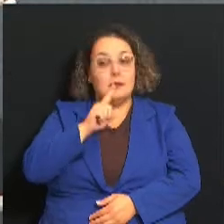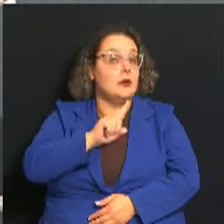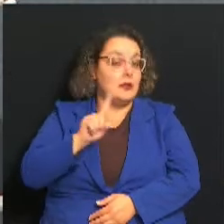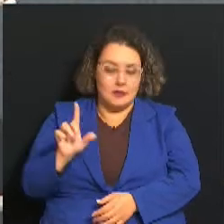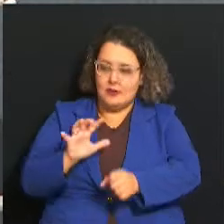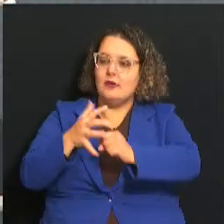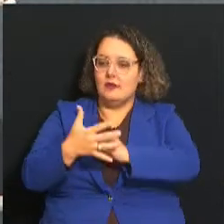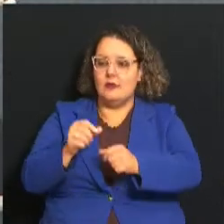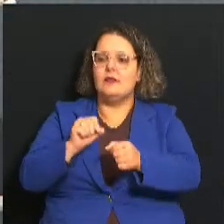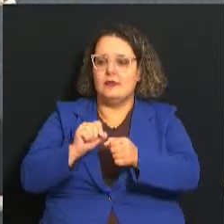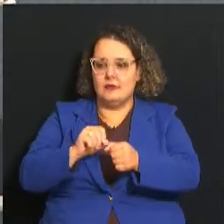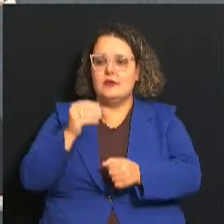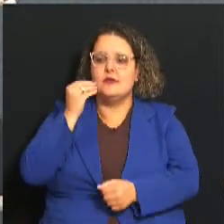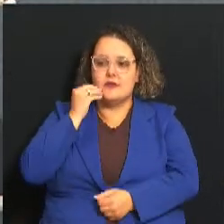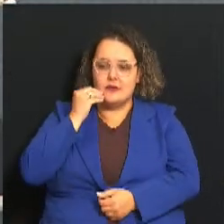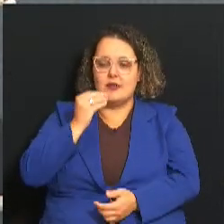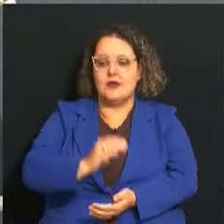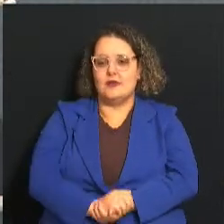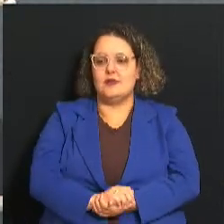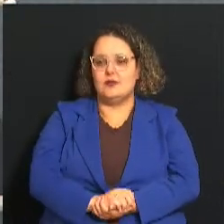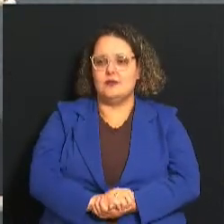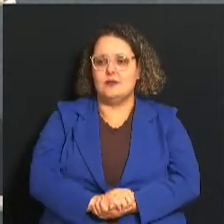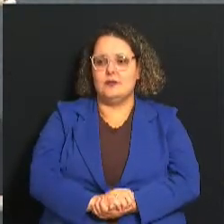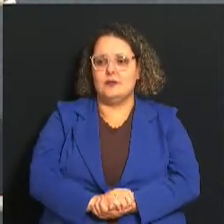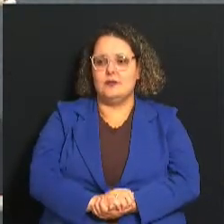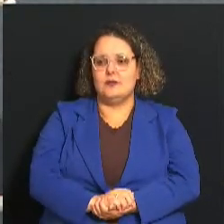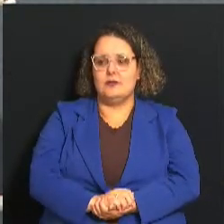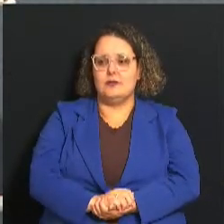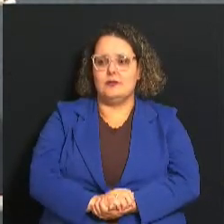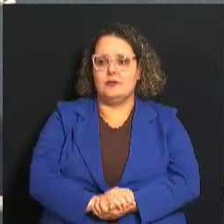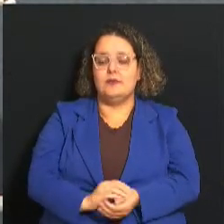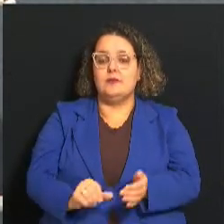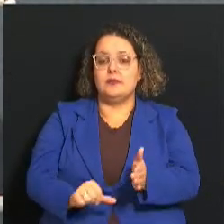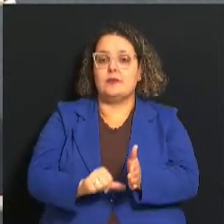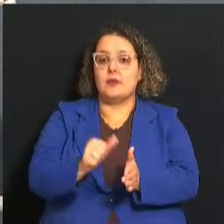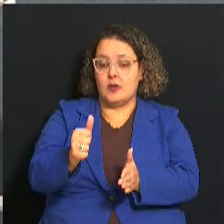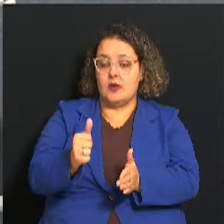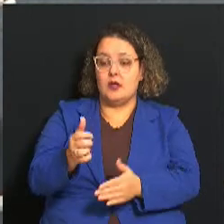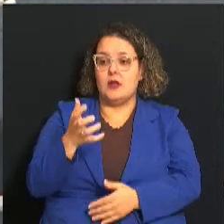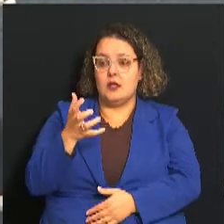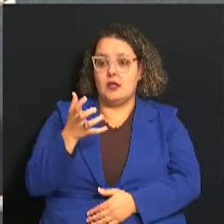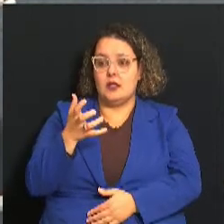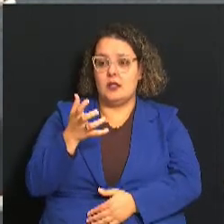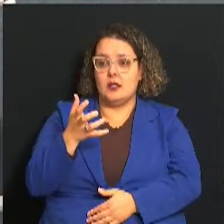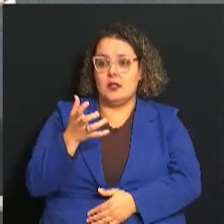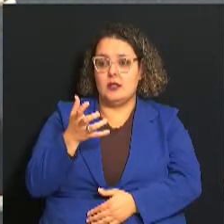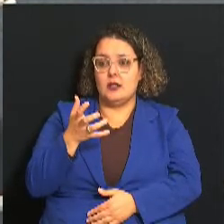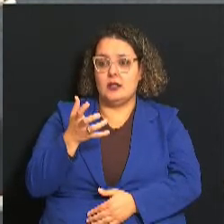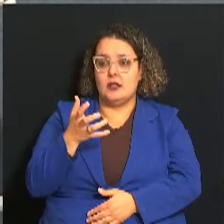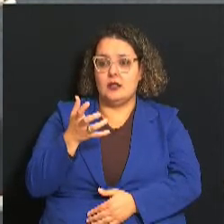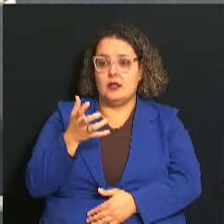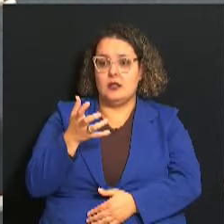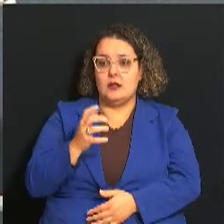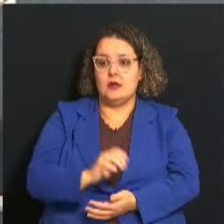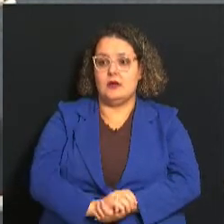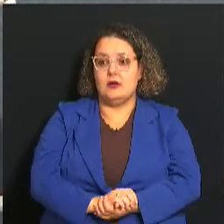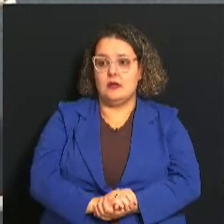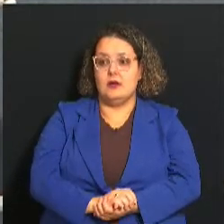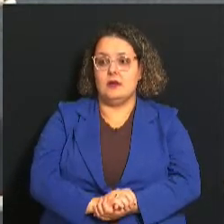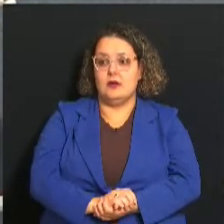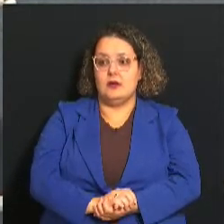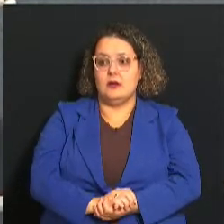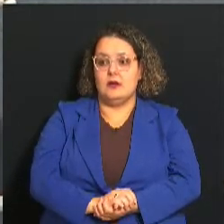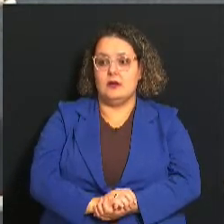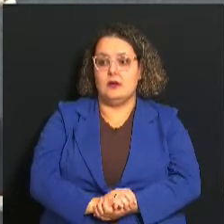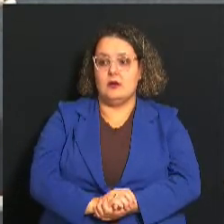o teste, tá? Então, é o seguinte, primeiro, eu queria... Desculpa, eu vou fazer a parte de outro